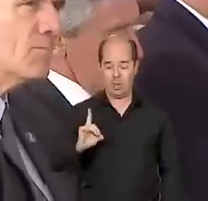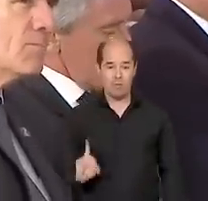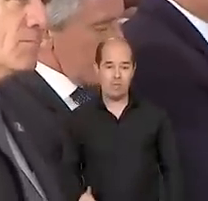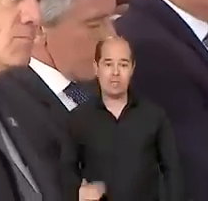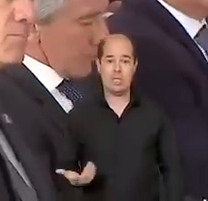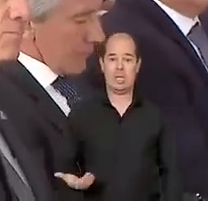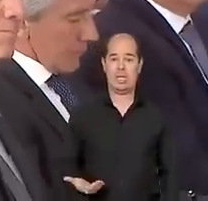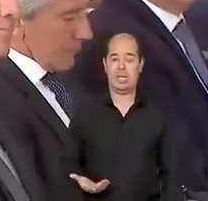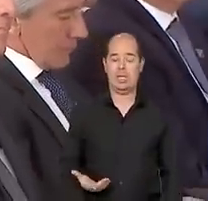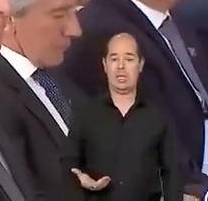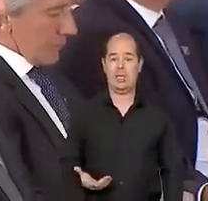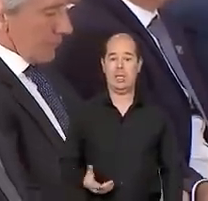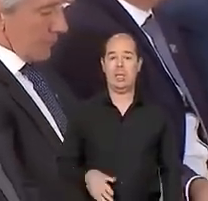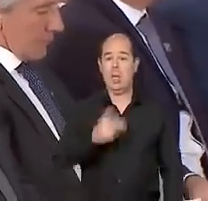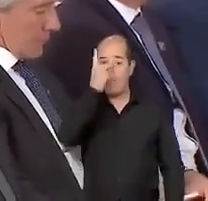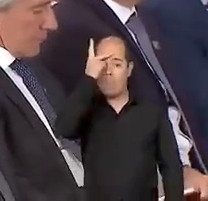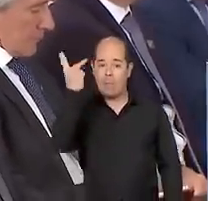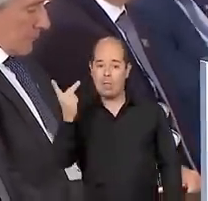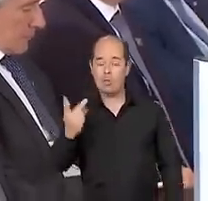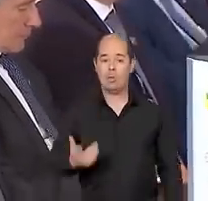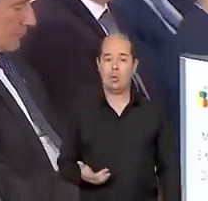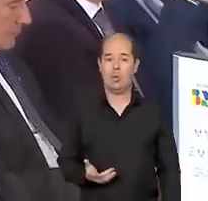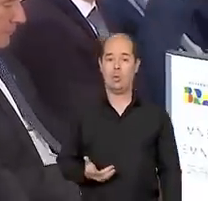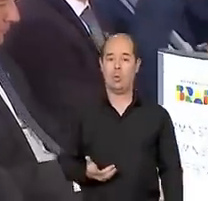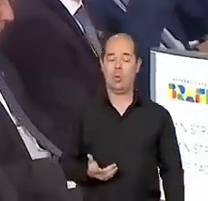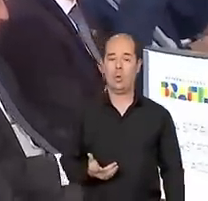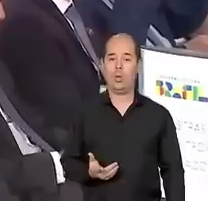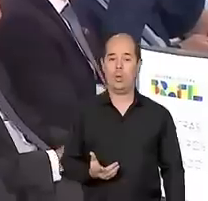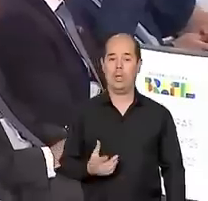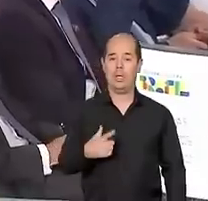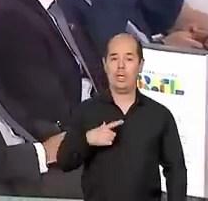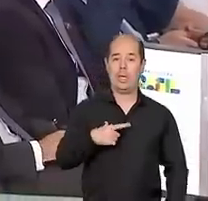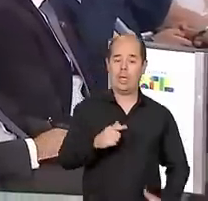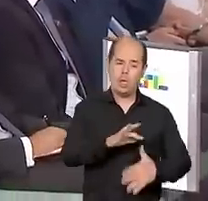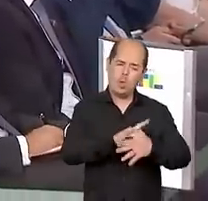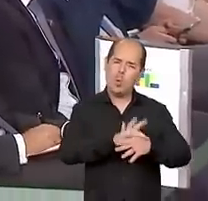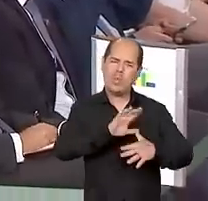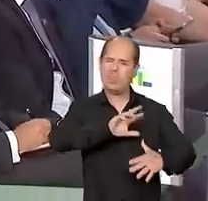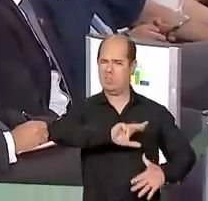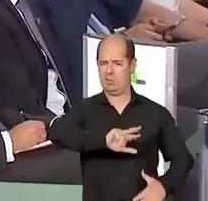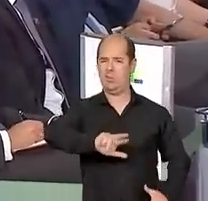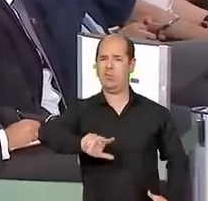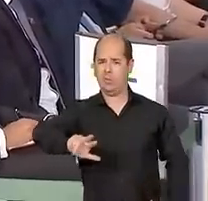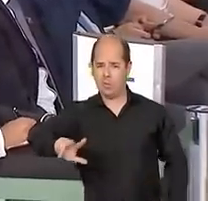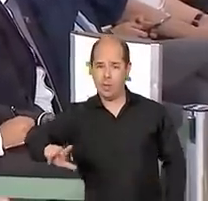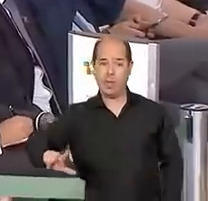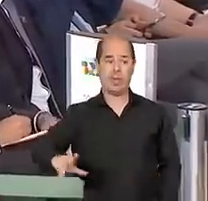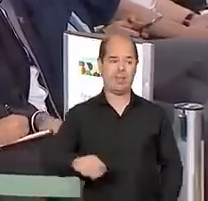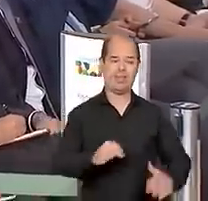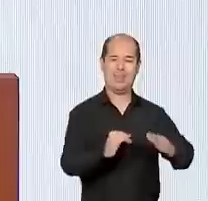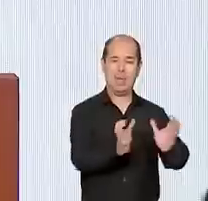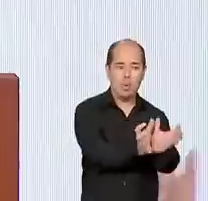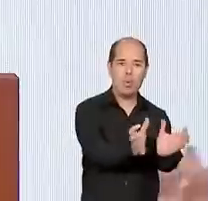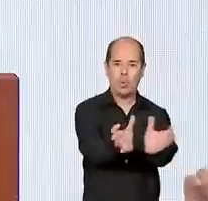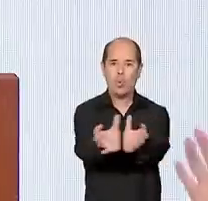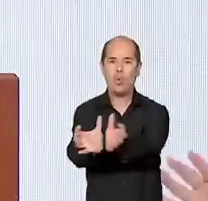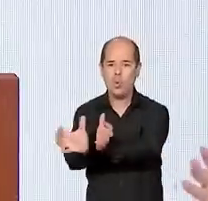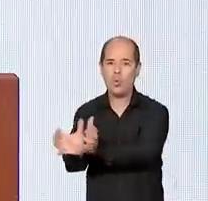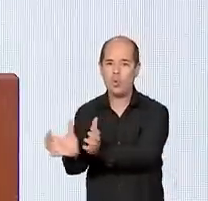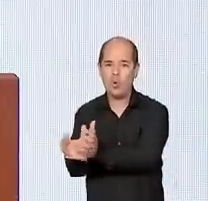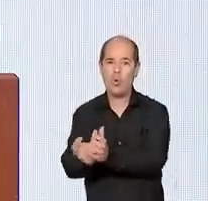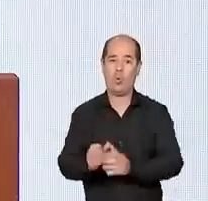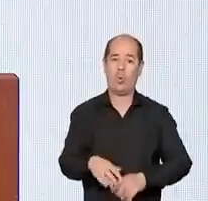pessoas portadoras, afetadas por diferentes doenças, que nós dizemos que são